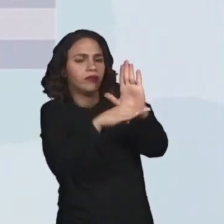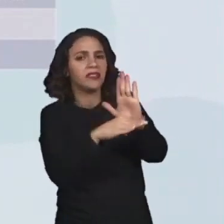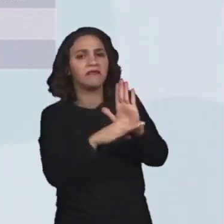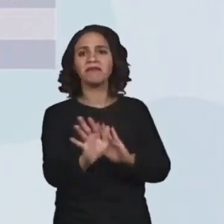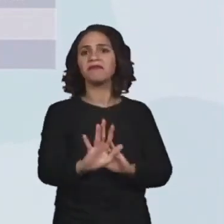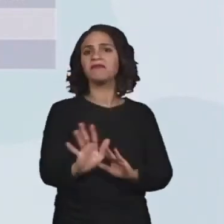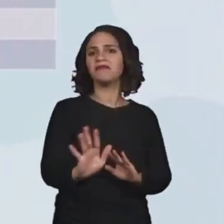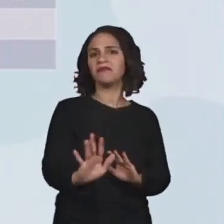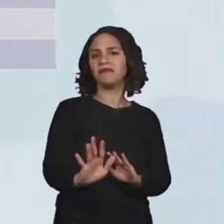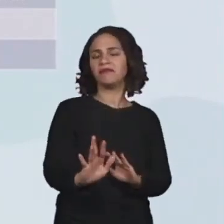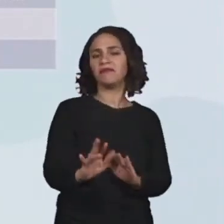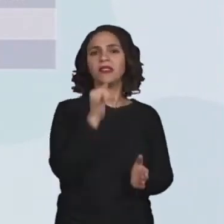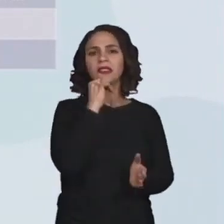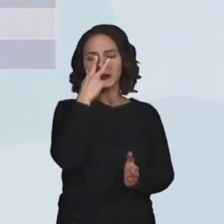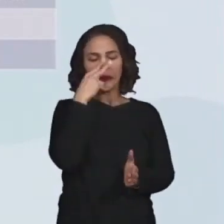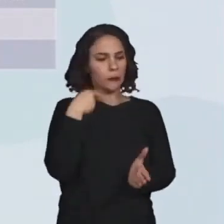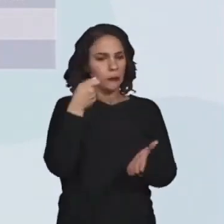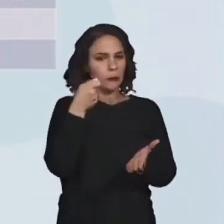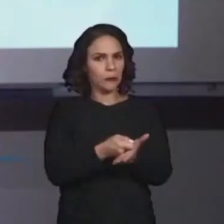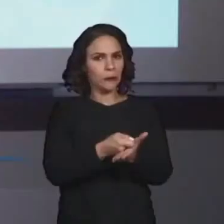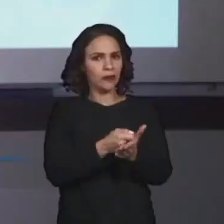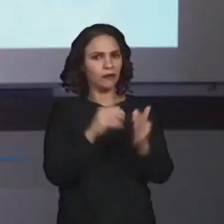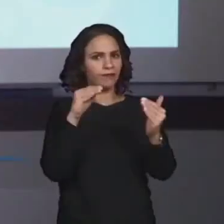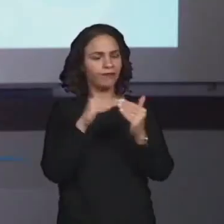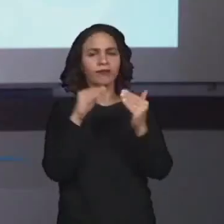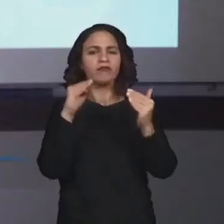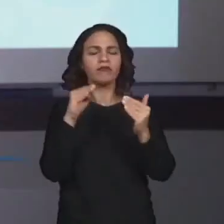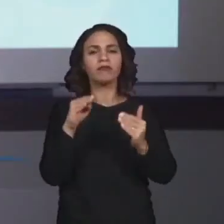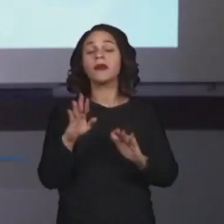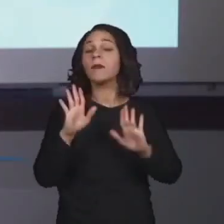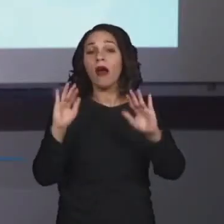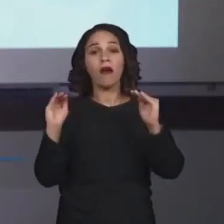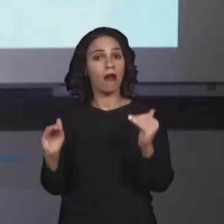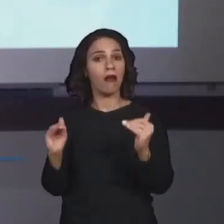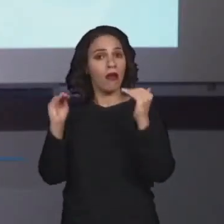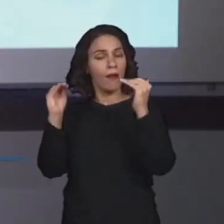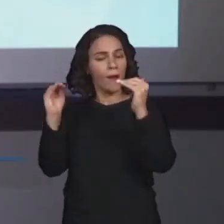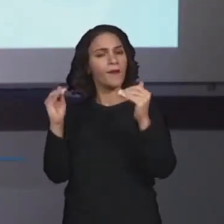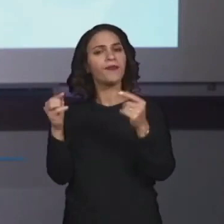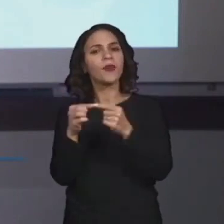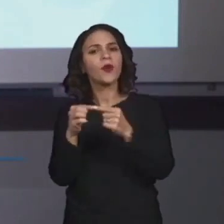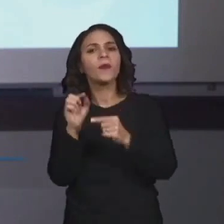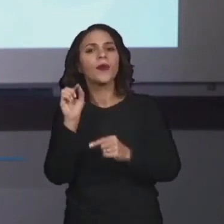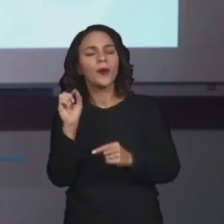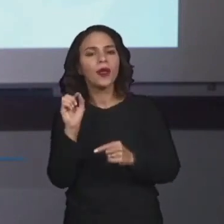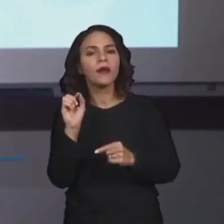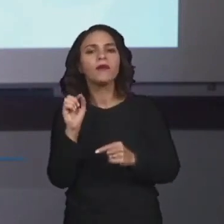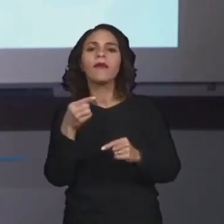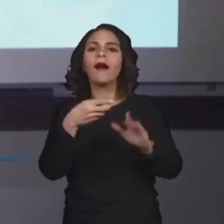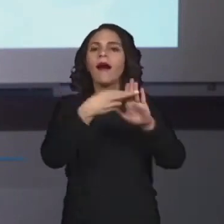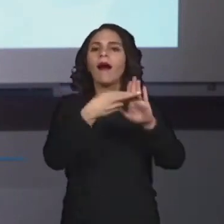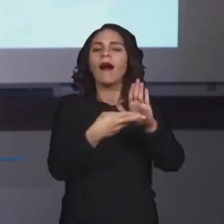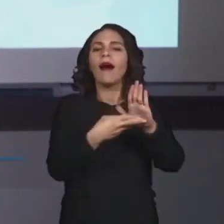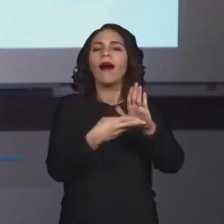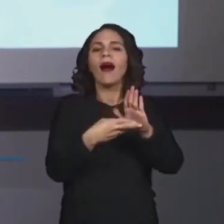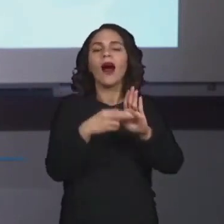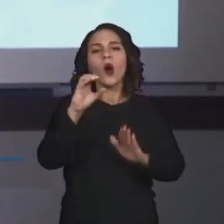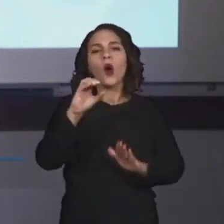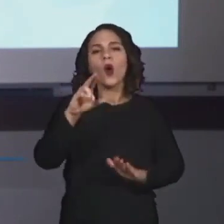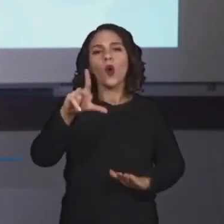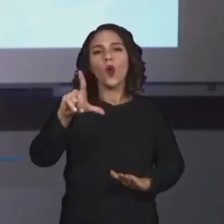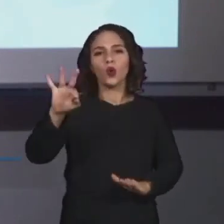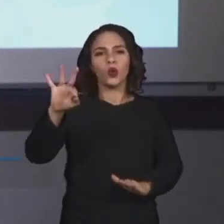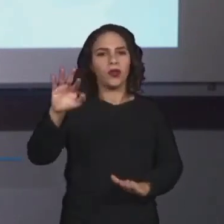Não precisa ser tão severo. Numa situação formal de uso, nós devemos usar a norma culta da língua. Já numa